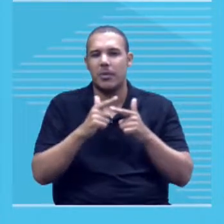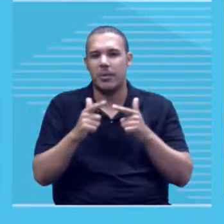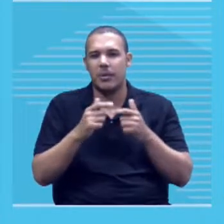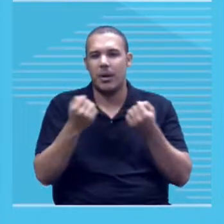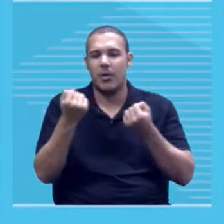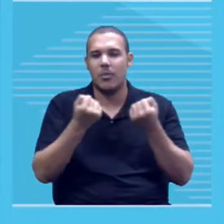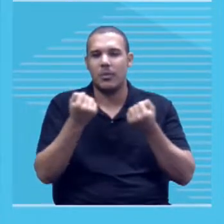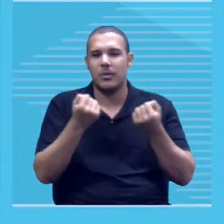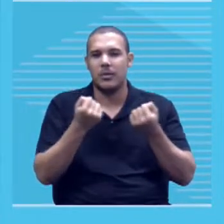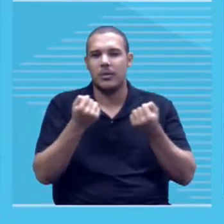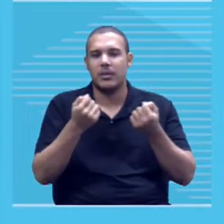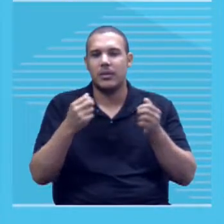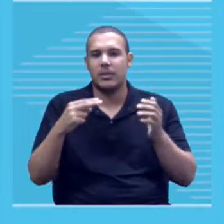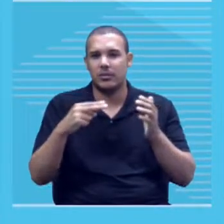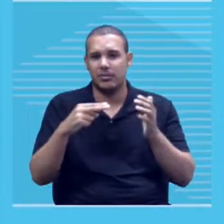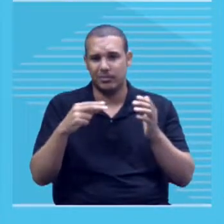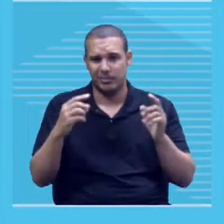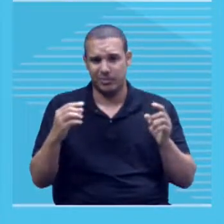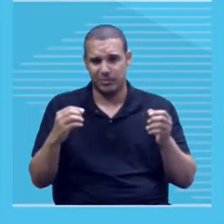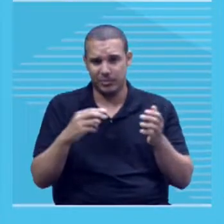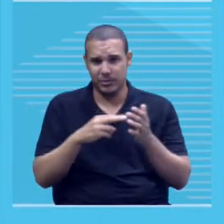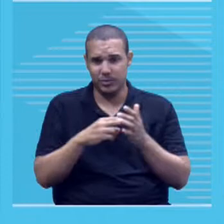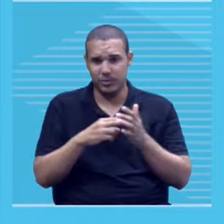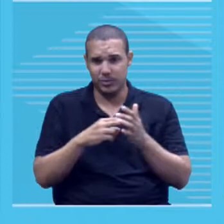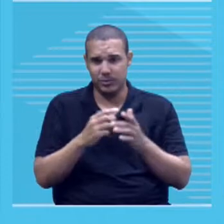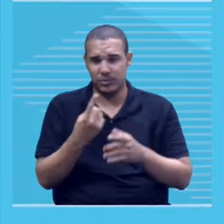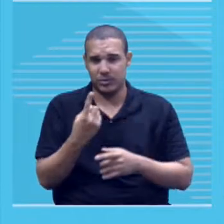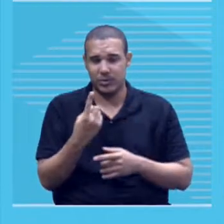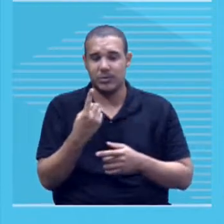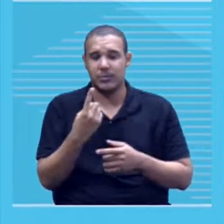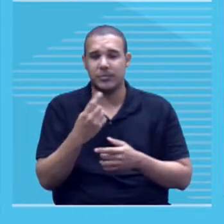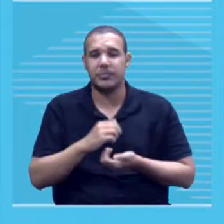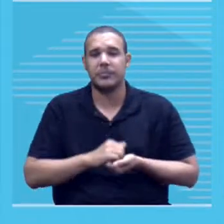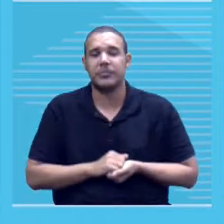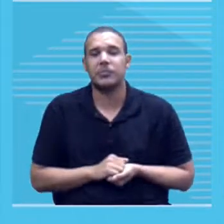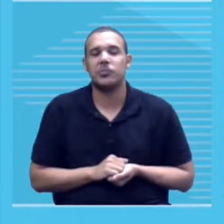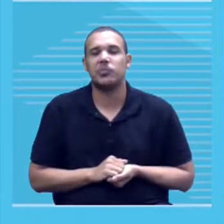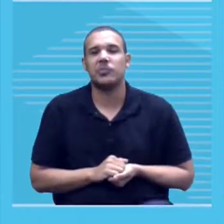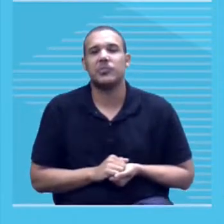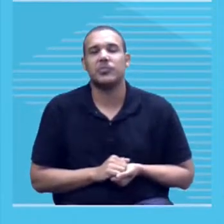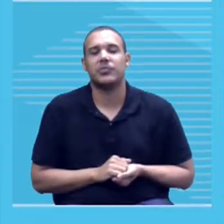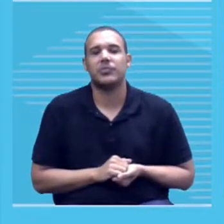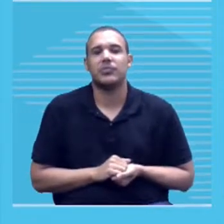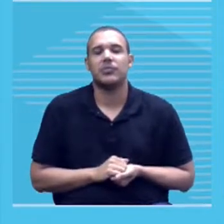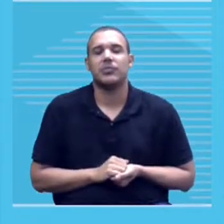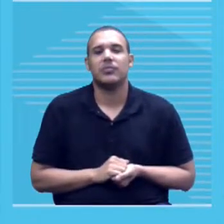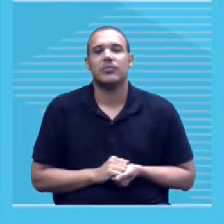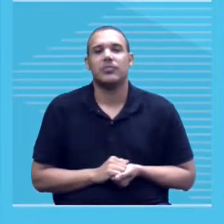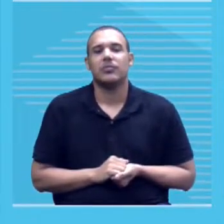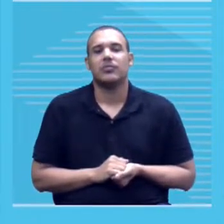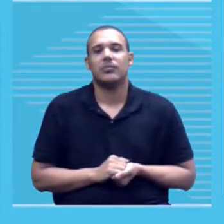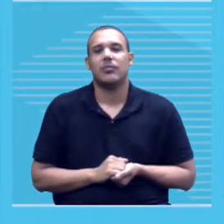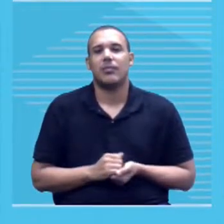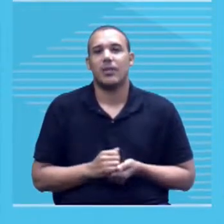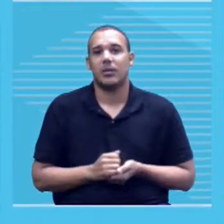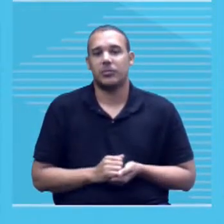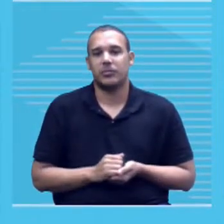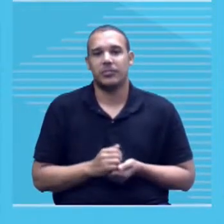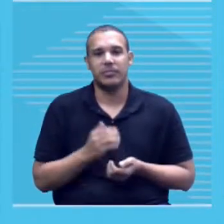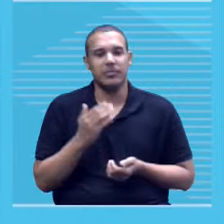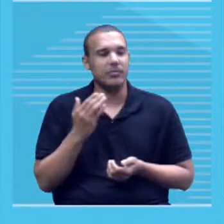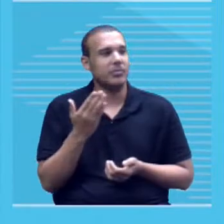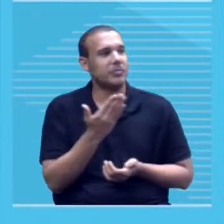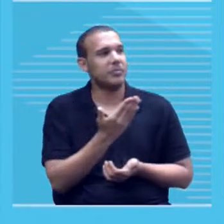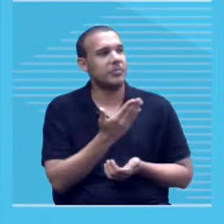motorista passou a conectá-los em paralelo usando apenas um fusível. Olha aí. Ele disse que agora os dois